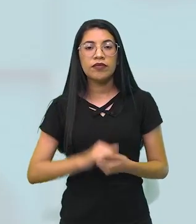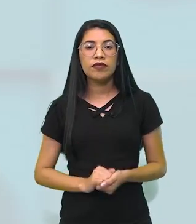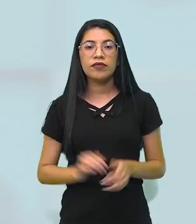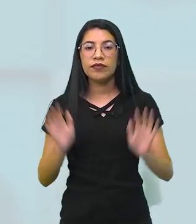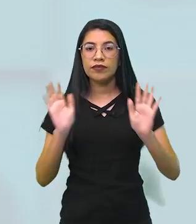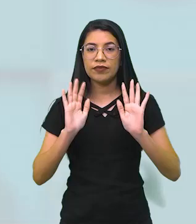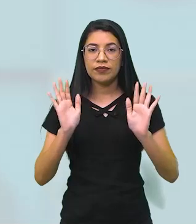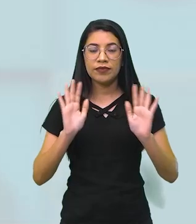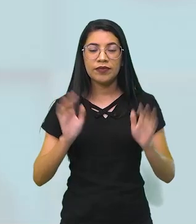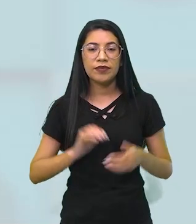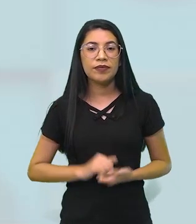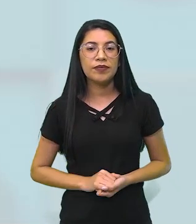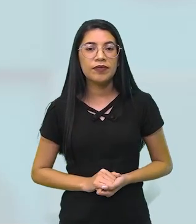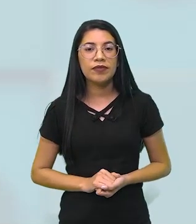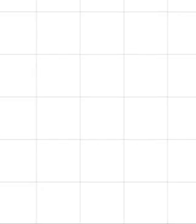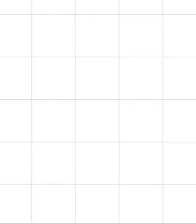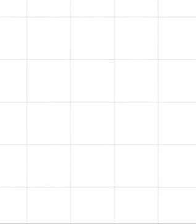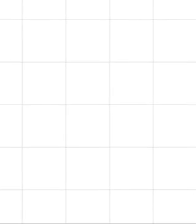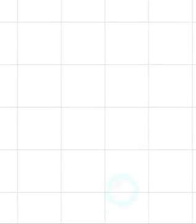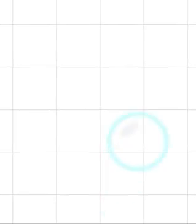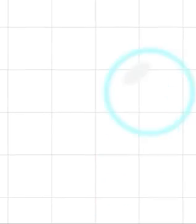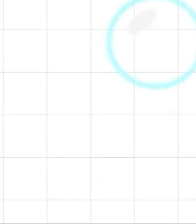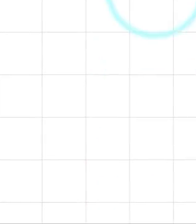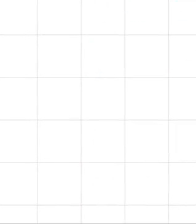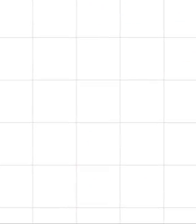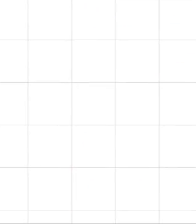oportunidade até lá tchau tchau